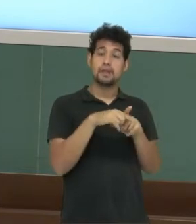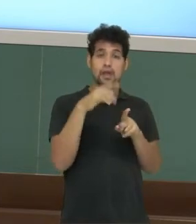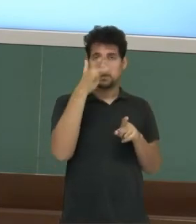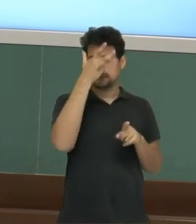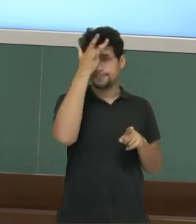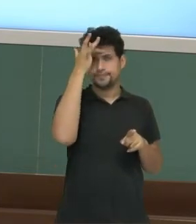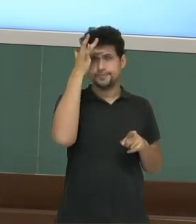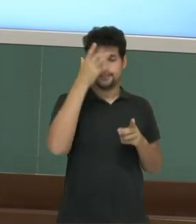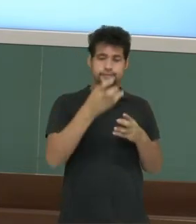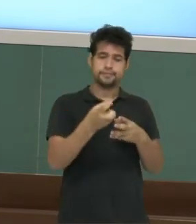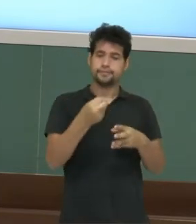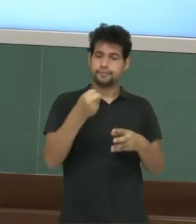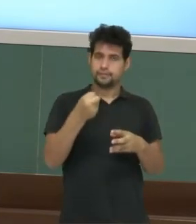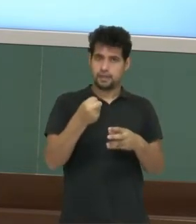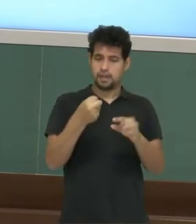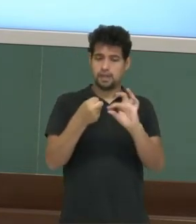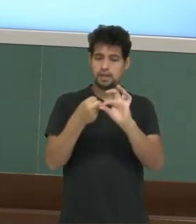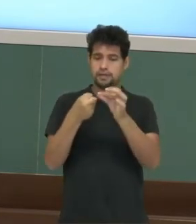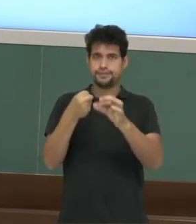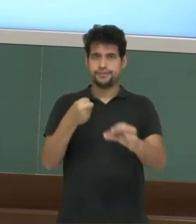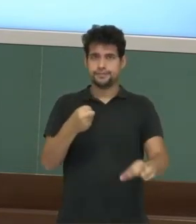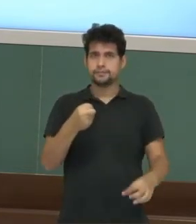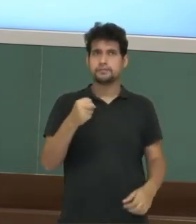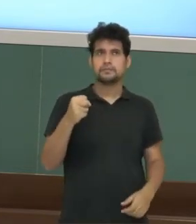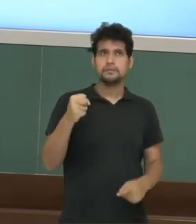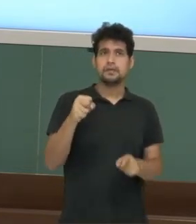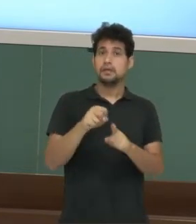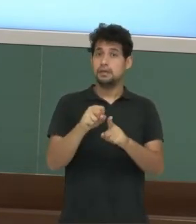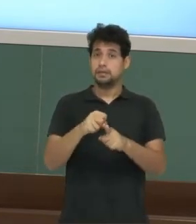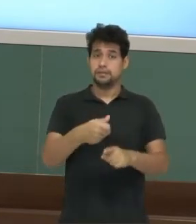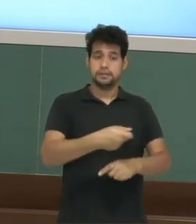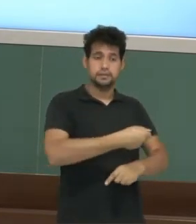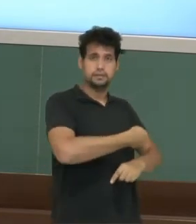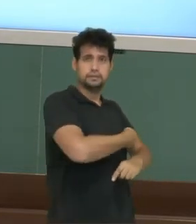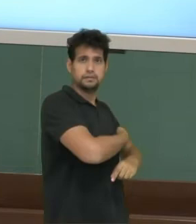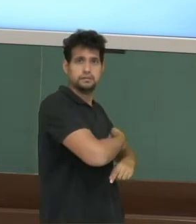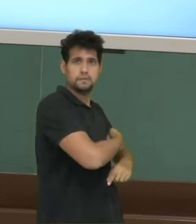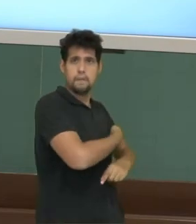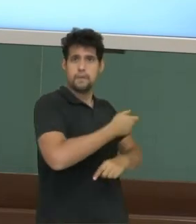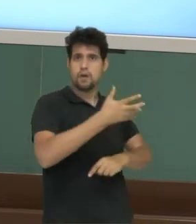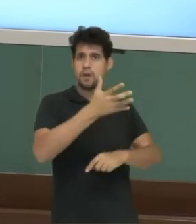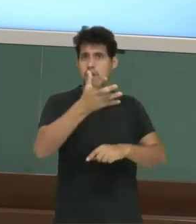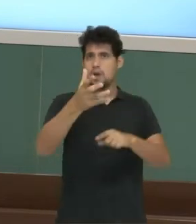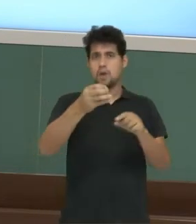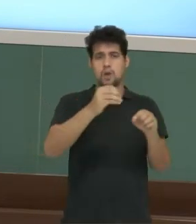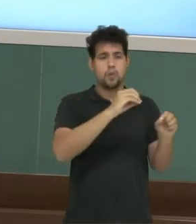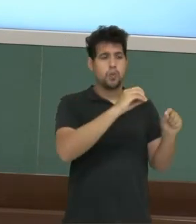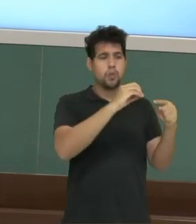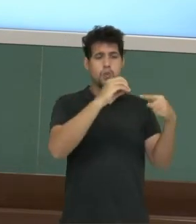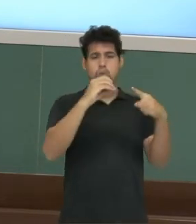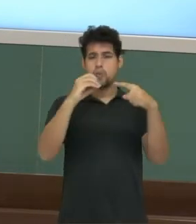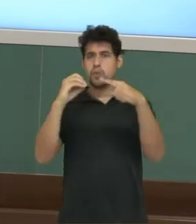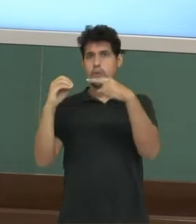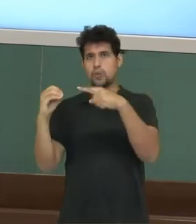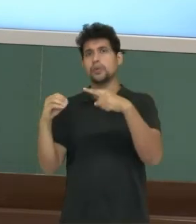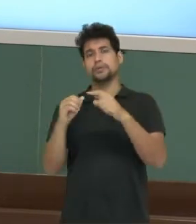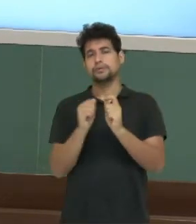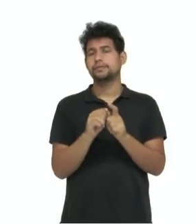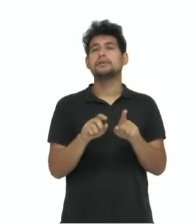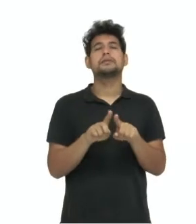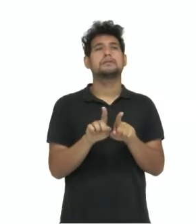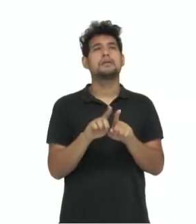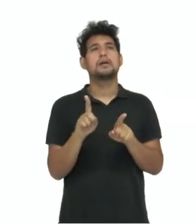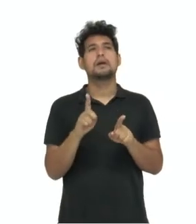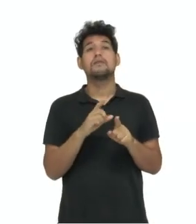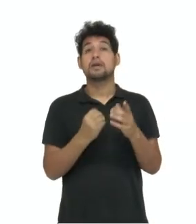segura nessa argola, gira também o seu corpo e libera o seu martelo, Ele foi criado